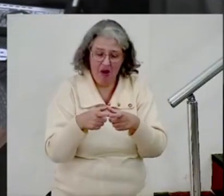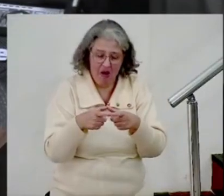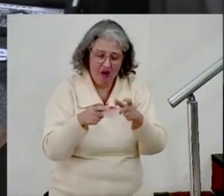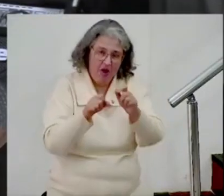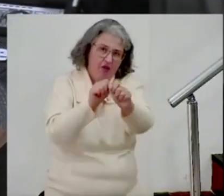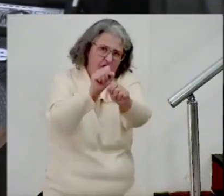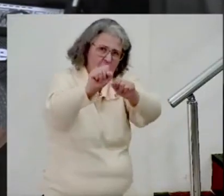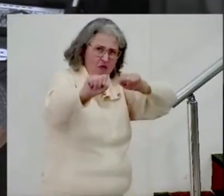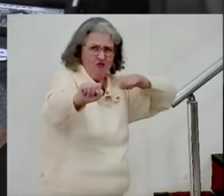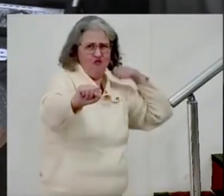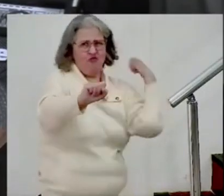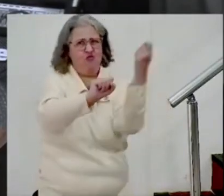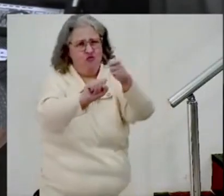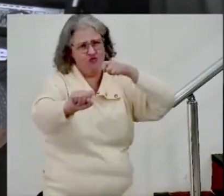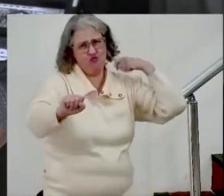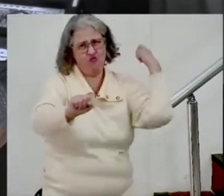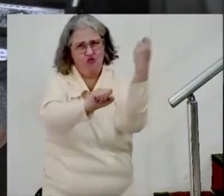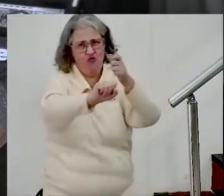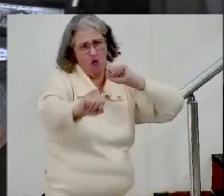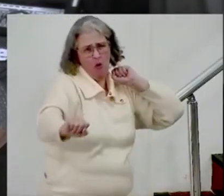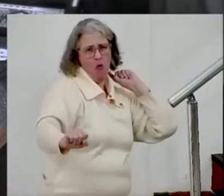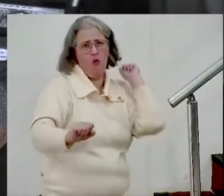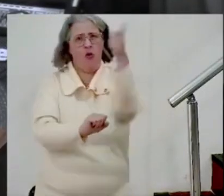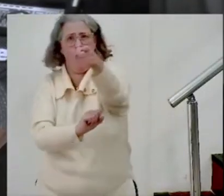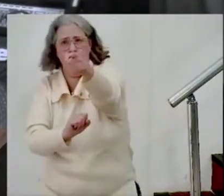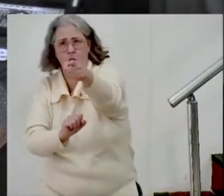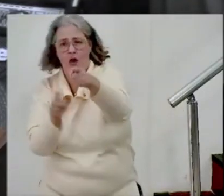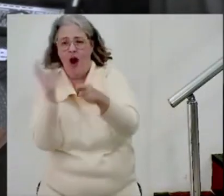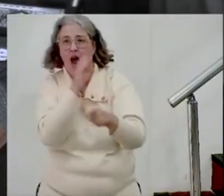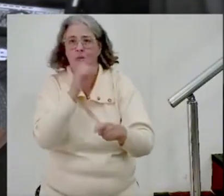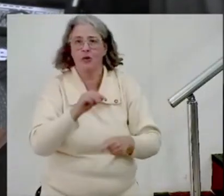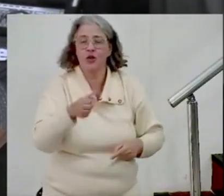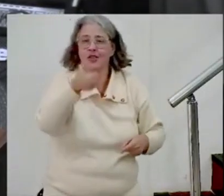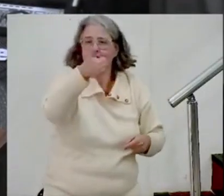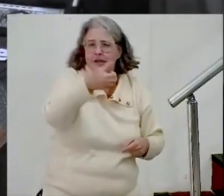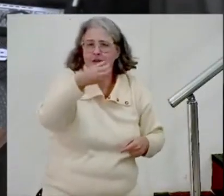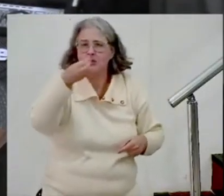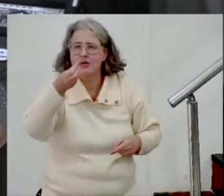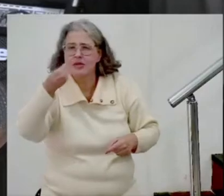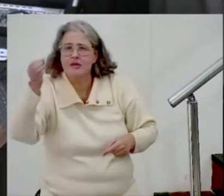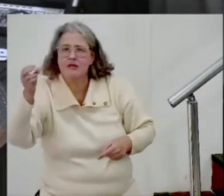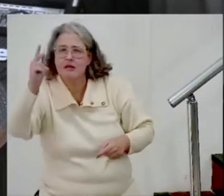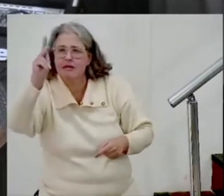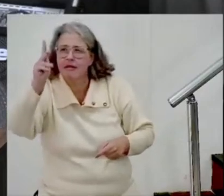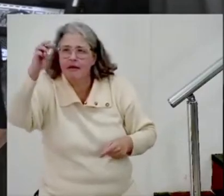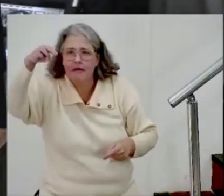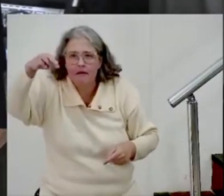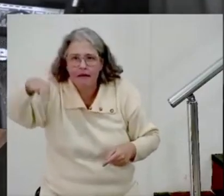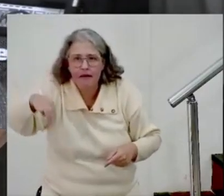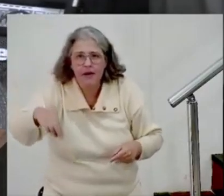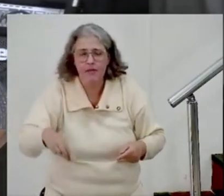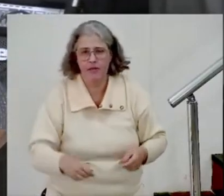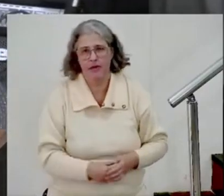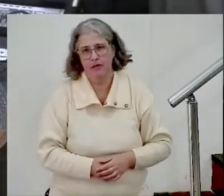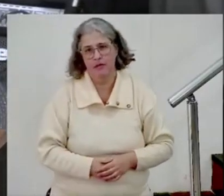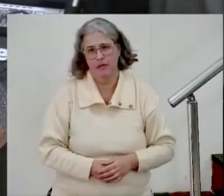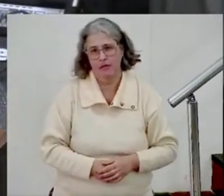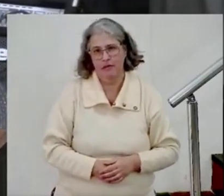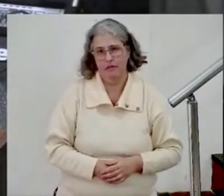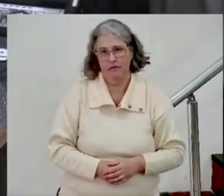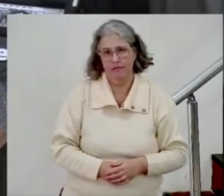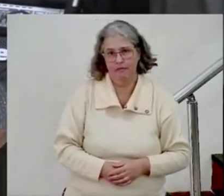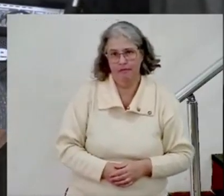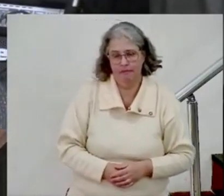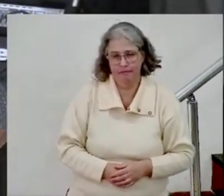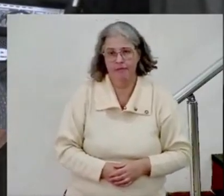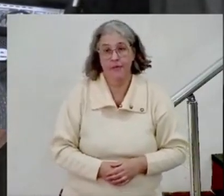por hora. Essa pedrada é uma só na testa do gigante e ela resolve o problema. Então imagina você que o exército de